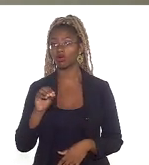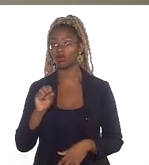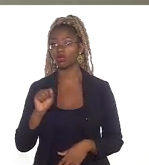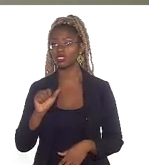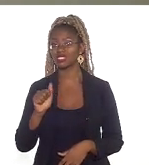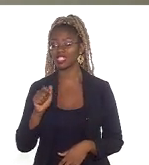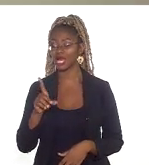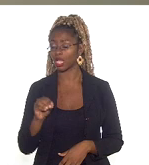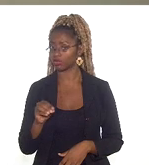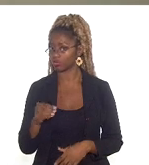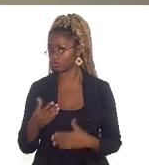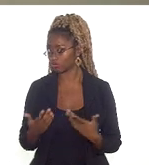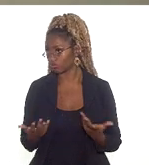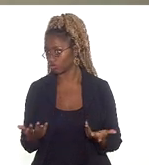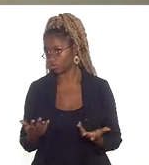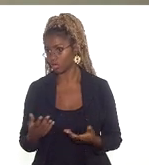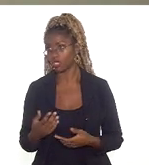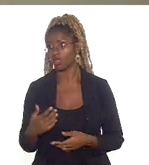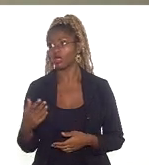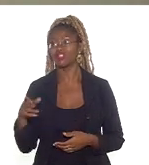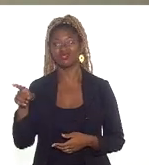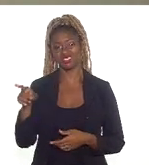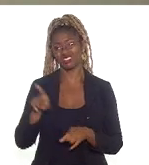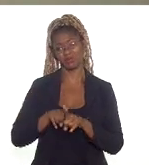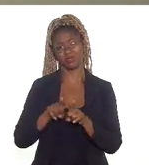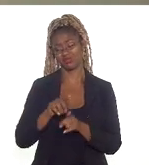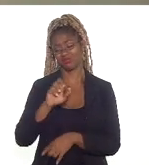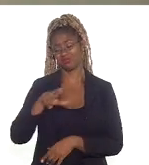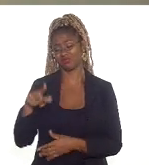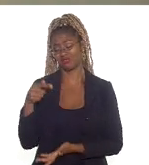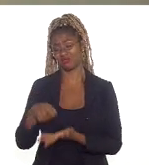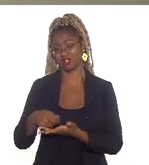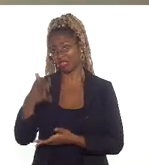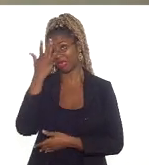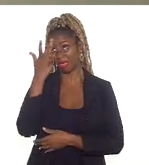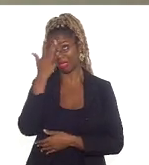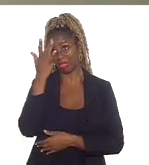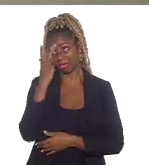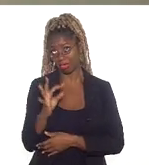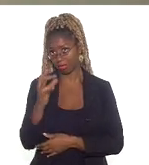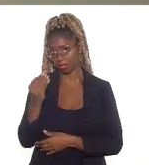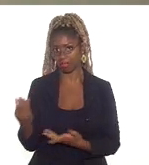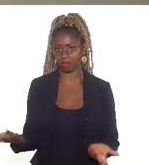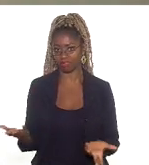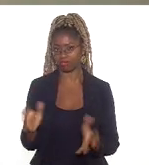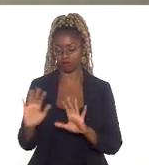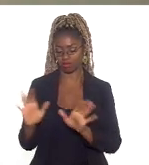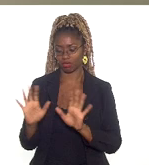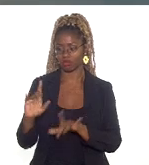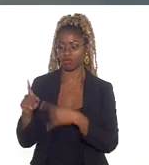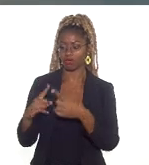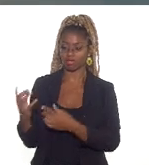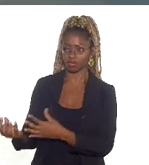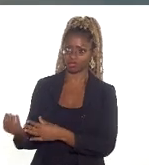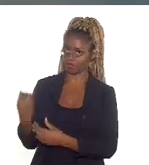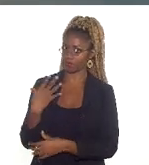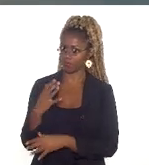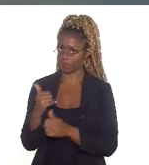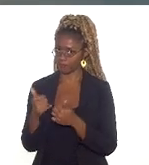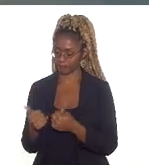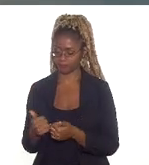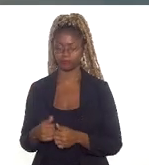escrito. O senhor não é obrigado a ficar decorando tudo aqui que a gente está colocando. Obrigado.